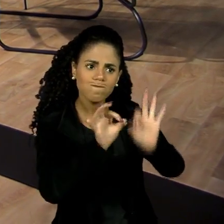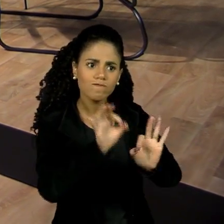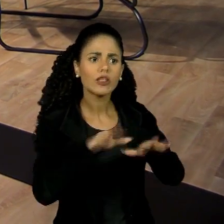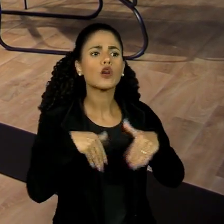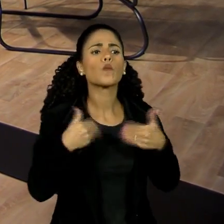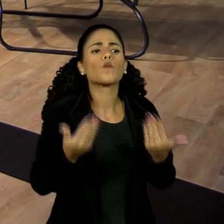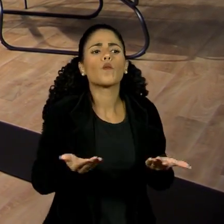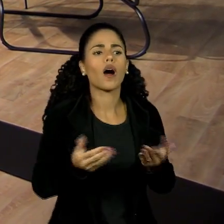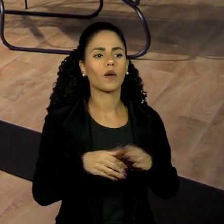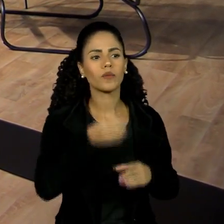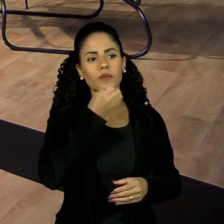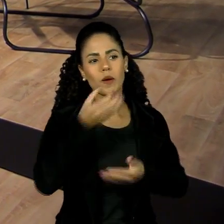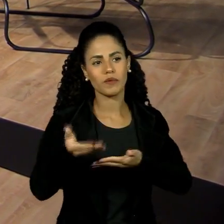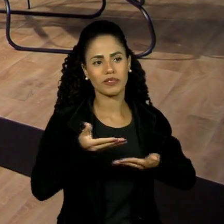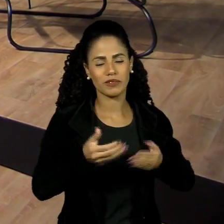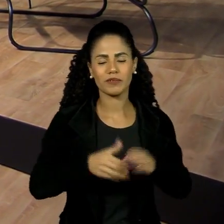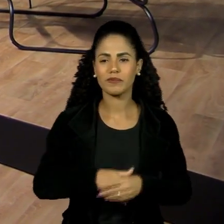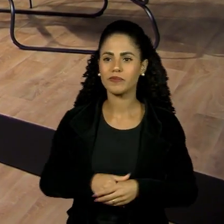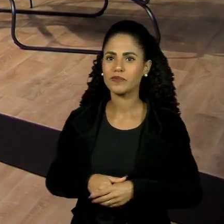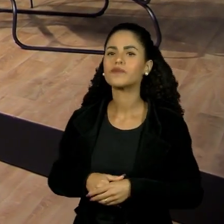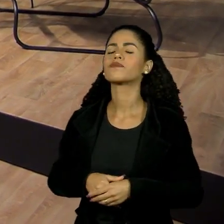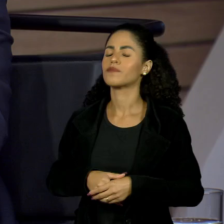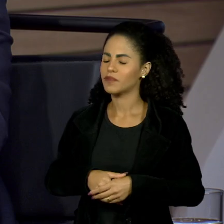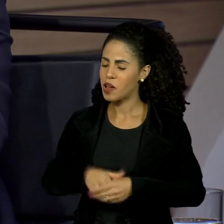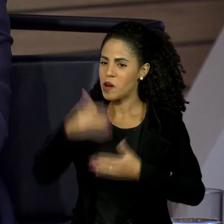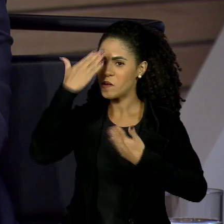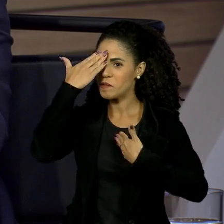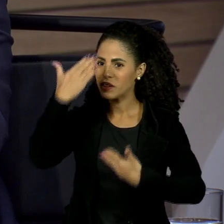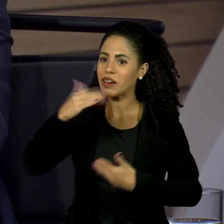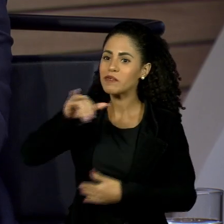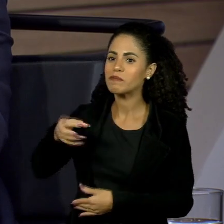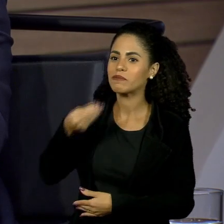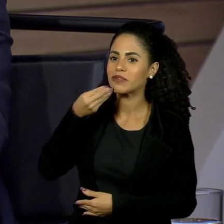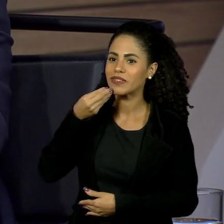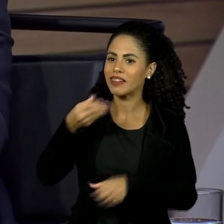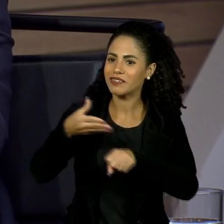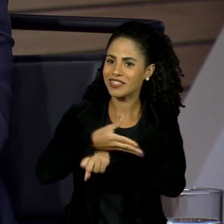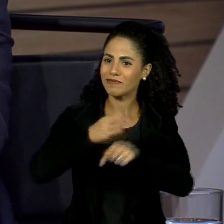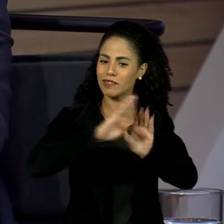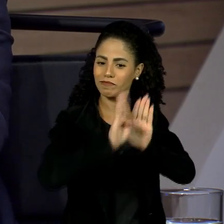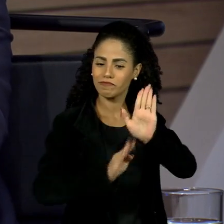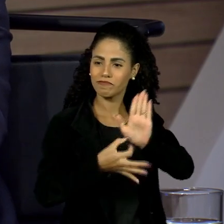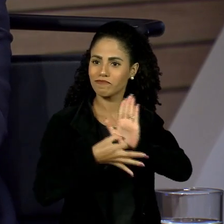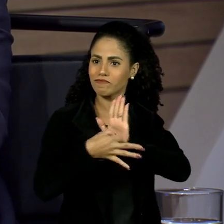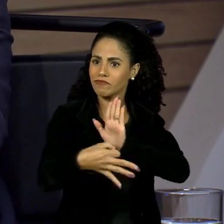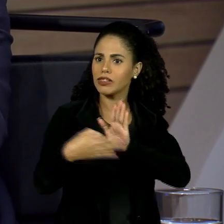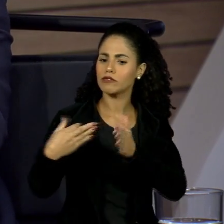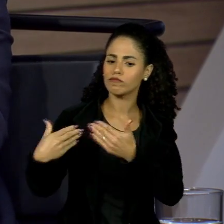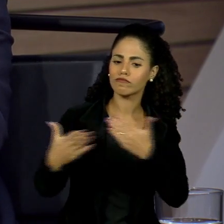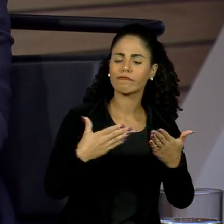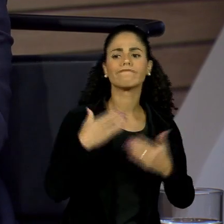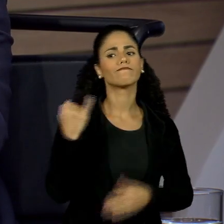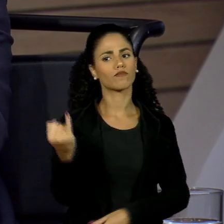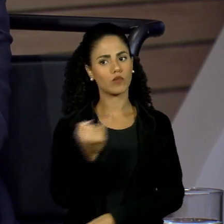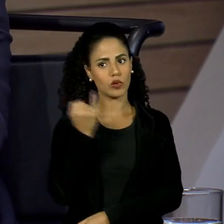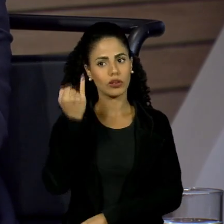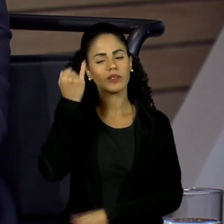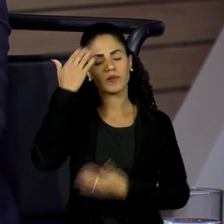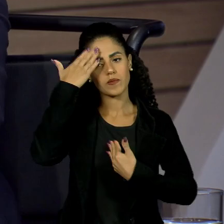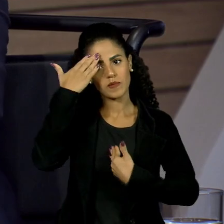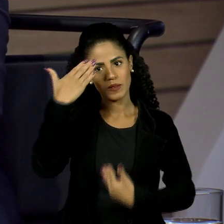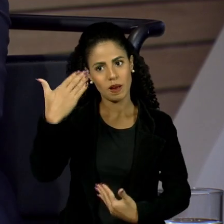essas questões? Seja bem-vindo. Bom, primeiro eu quero agradecer o convite, estou muito feliz de estar aqui no Opinião, programa de debate muito